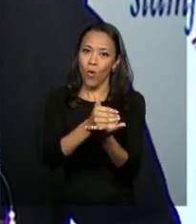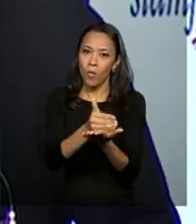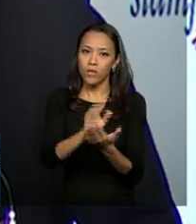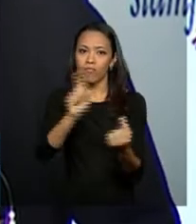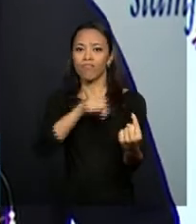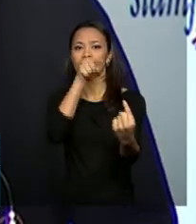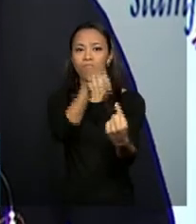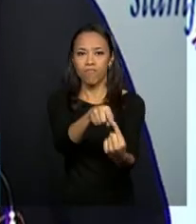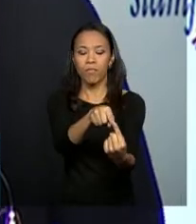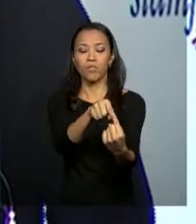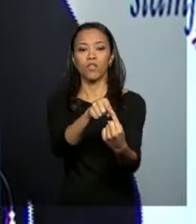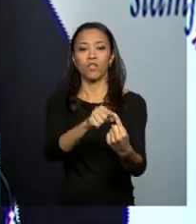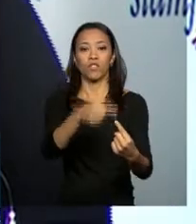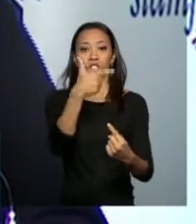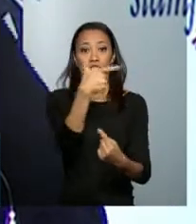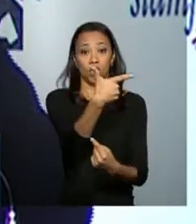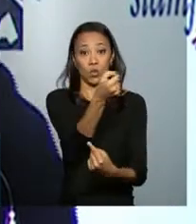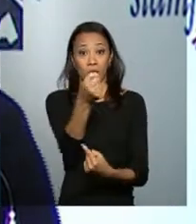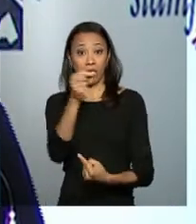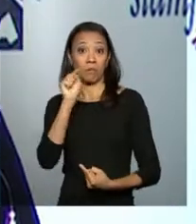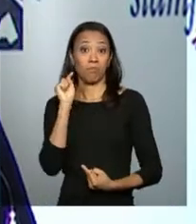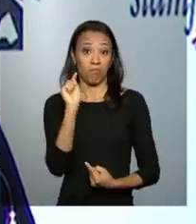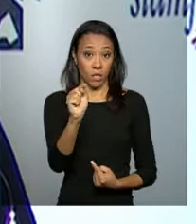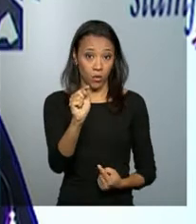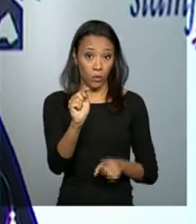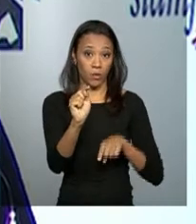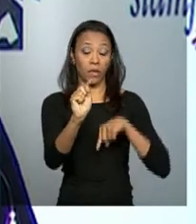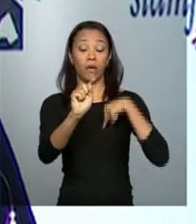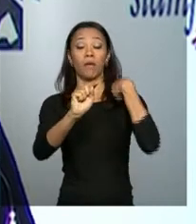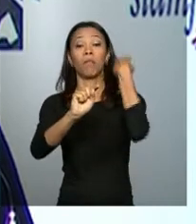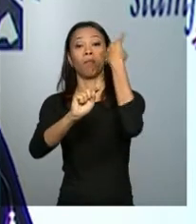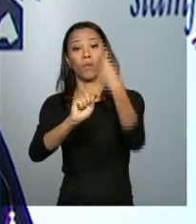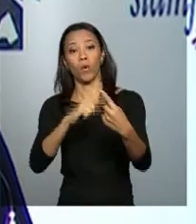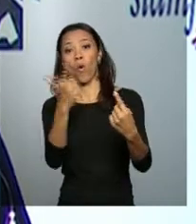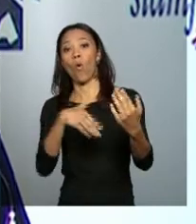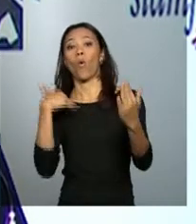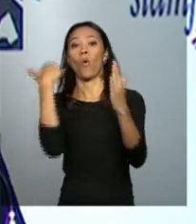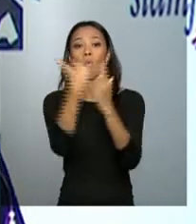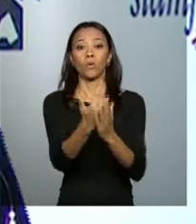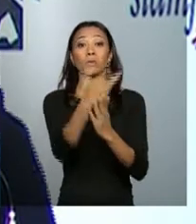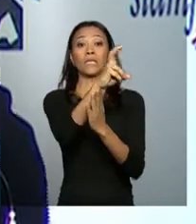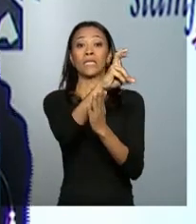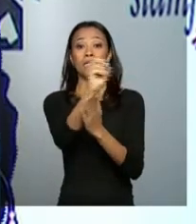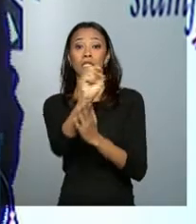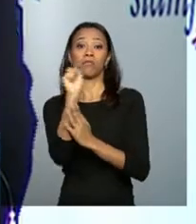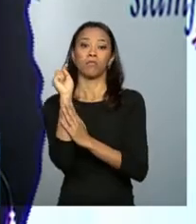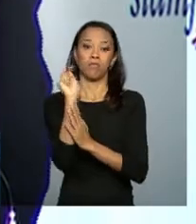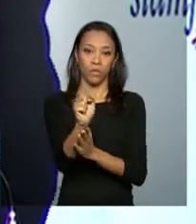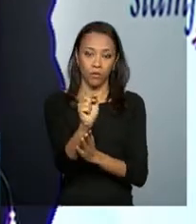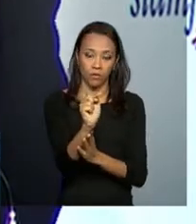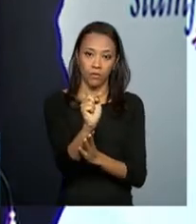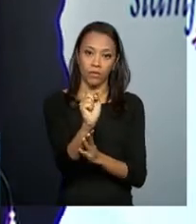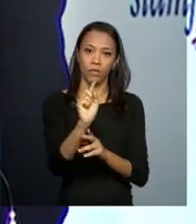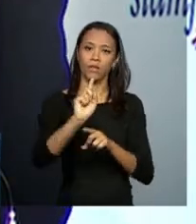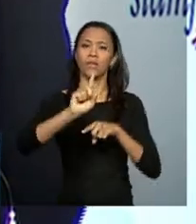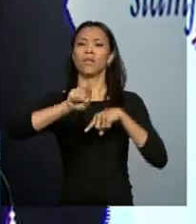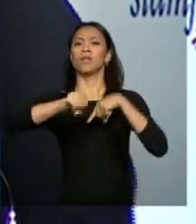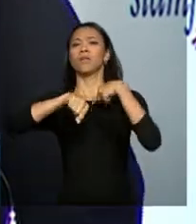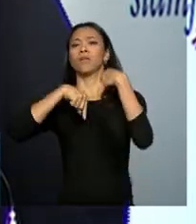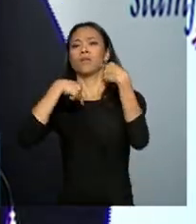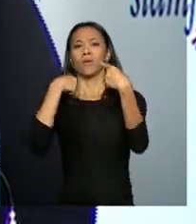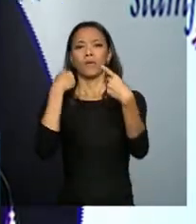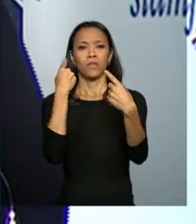de 200 mil. Chegamos depois à modesta meta de 500 mil. E